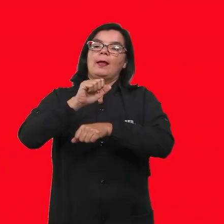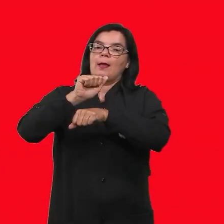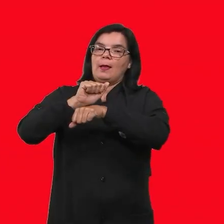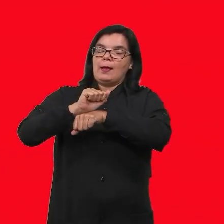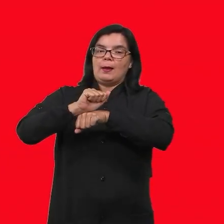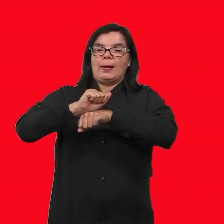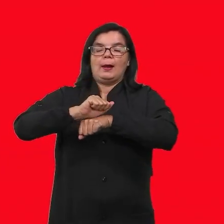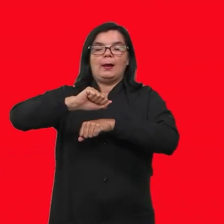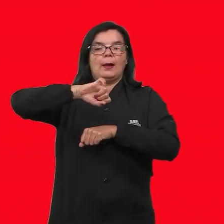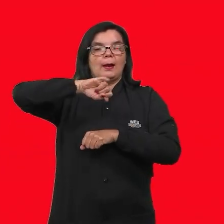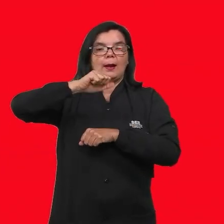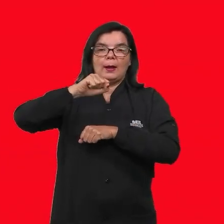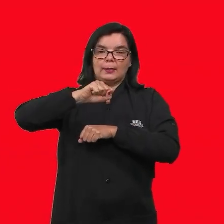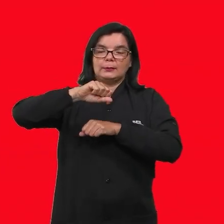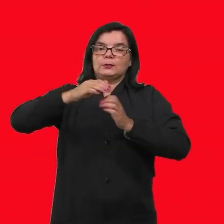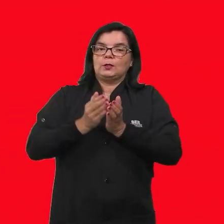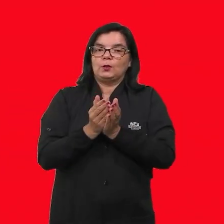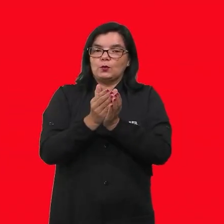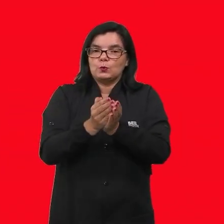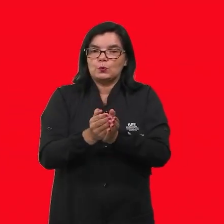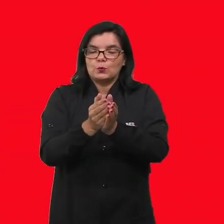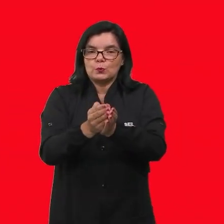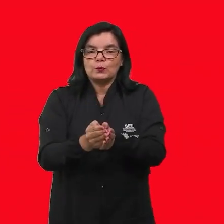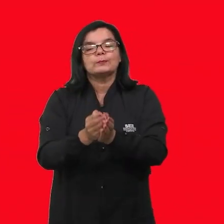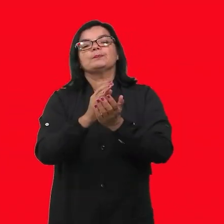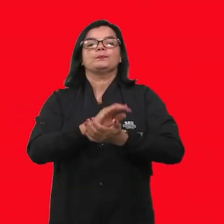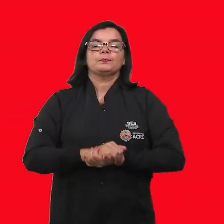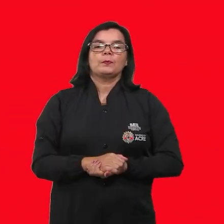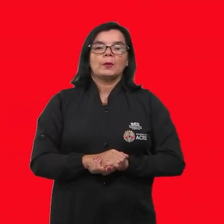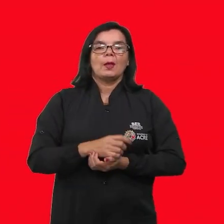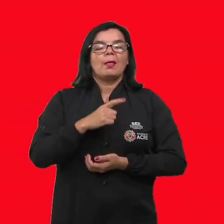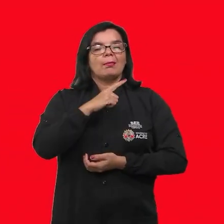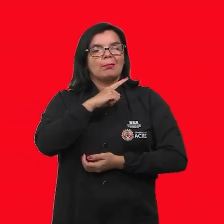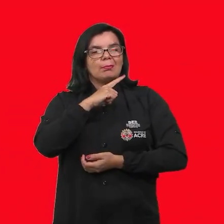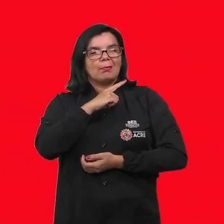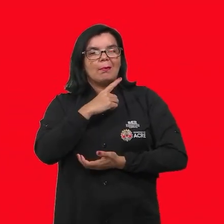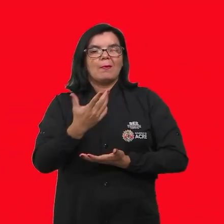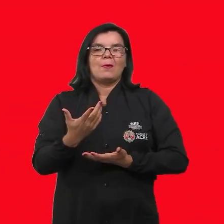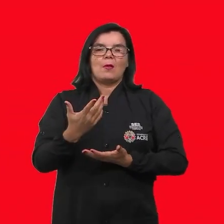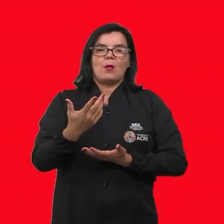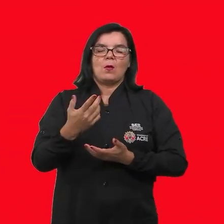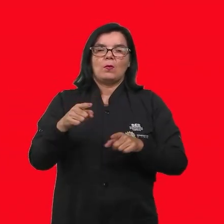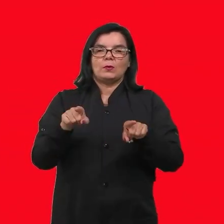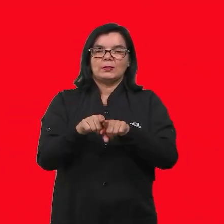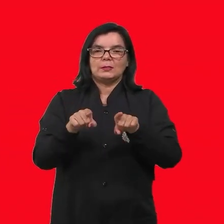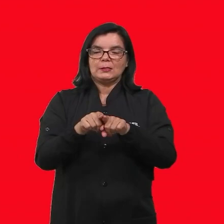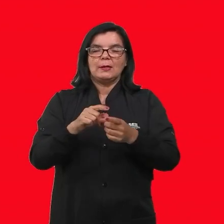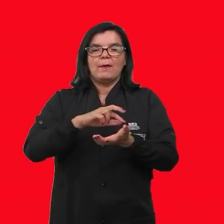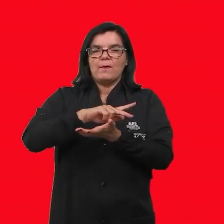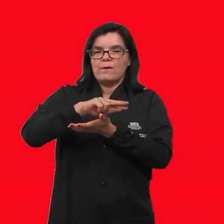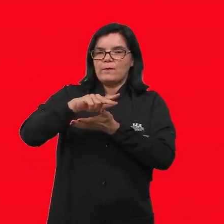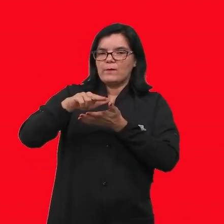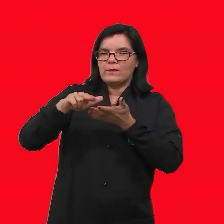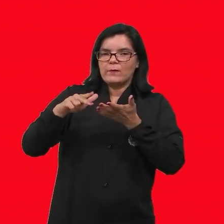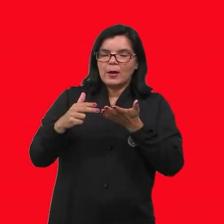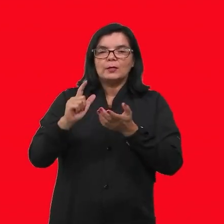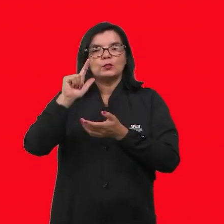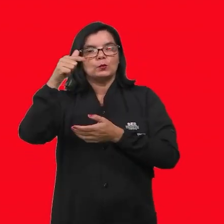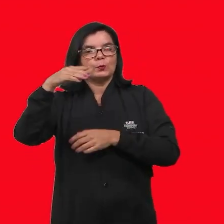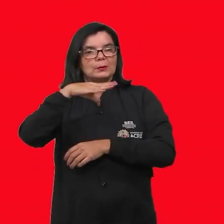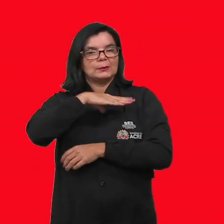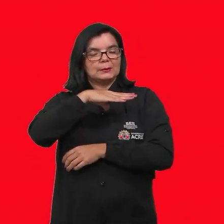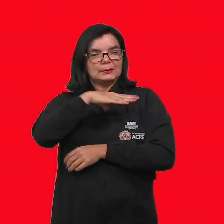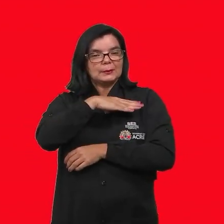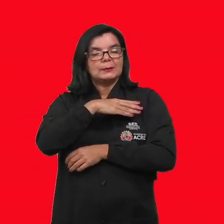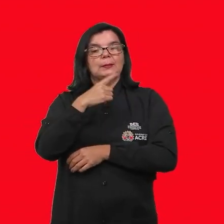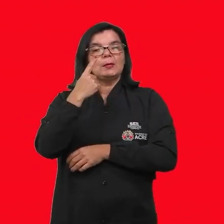aí você viajando aí em Inhampara dentro, né, temos ali Madre de Dios, temos outras cidades